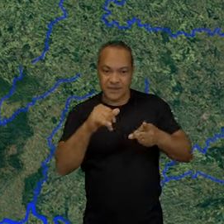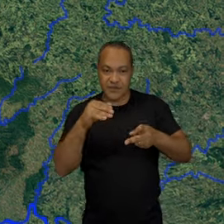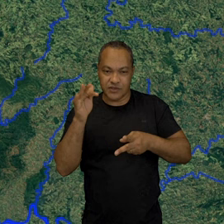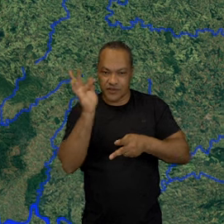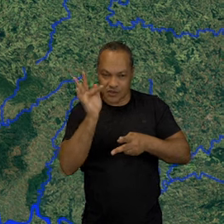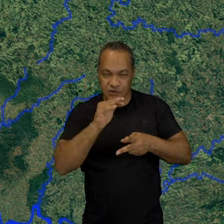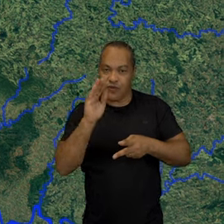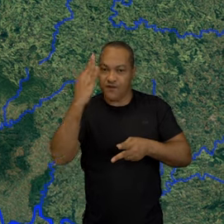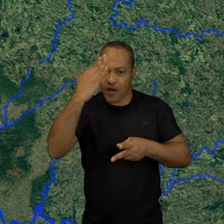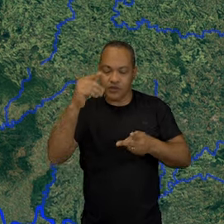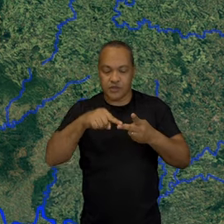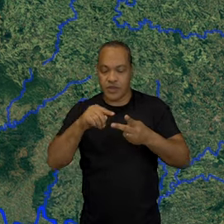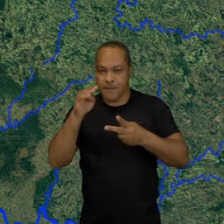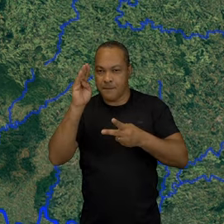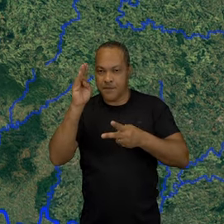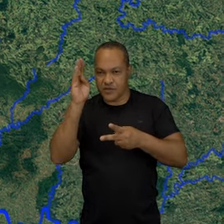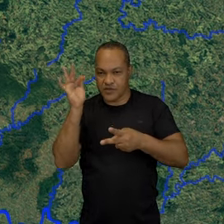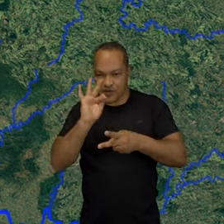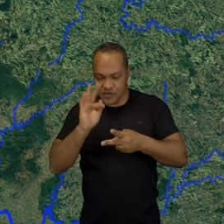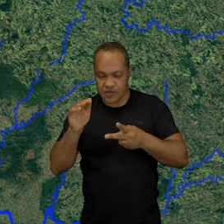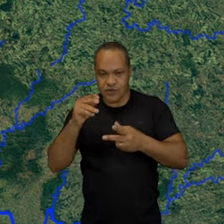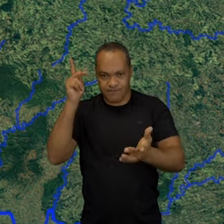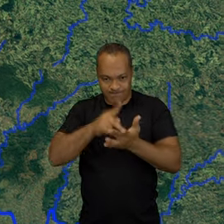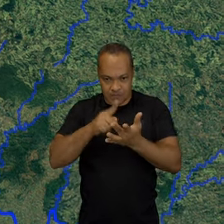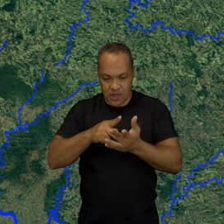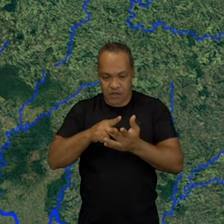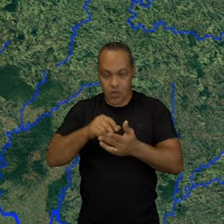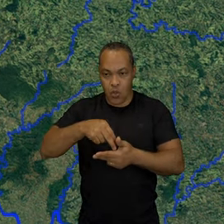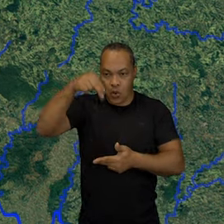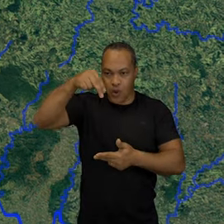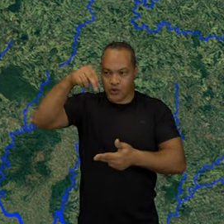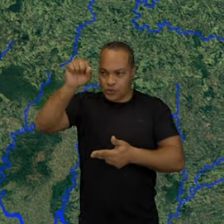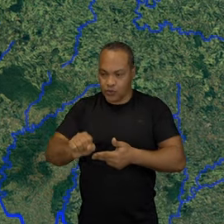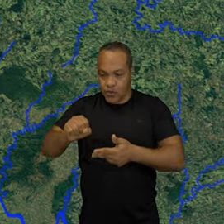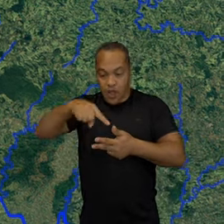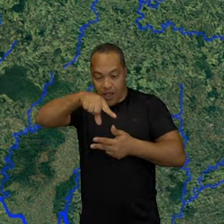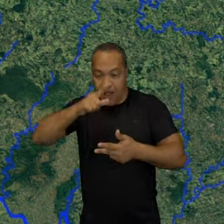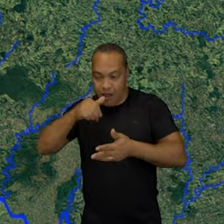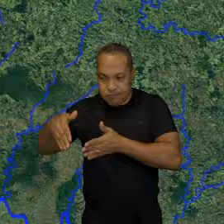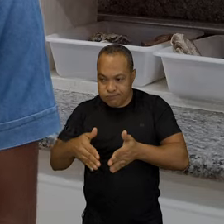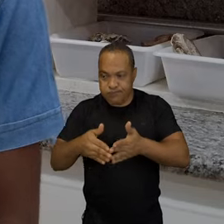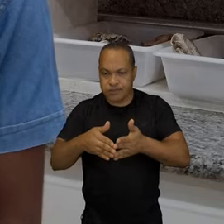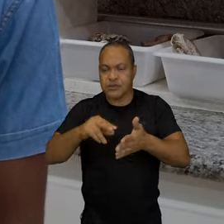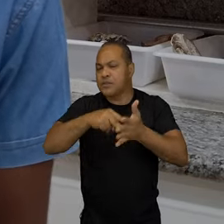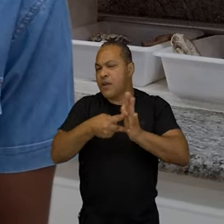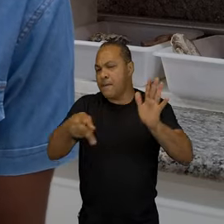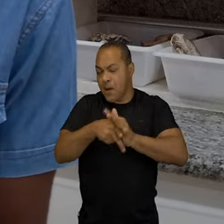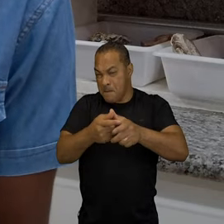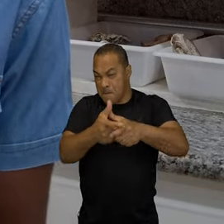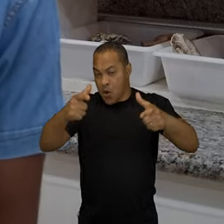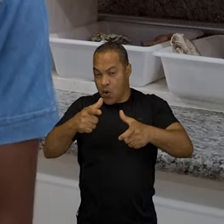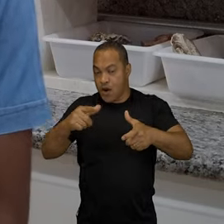Francisco verdadeiro, braço norte e braço sul. E essas bacias, elas são, por serem as